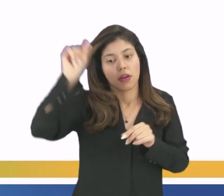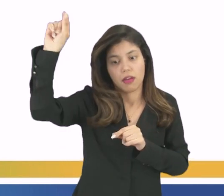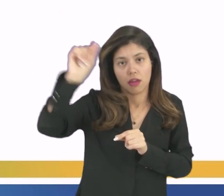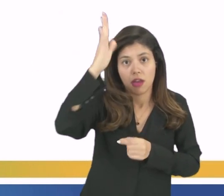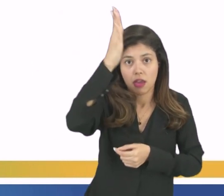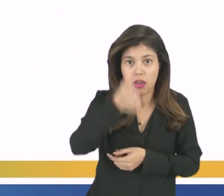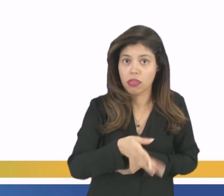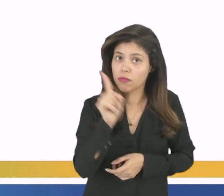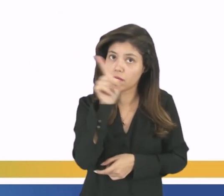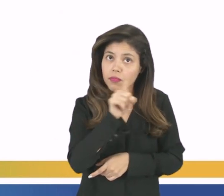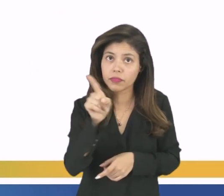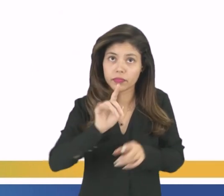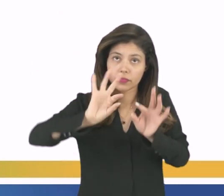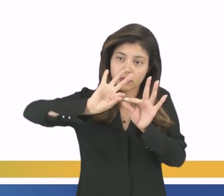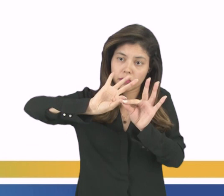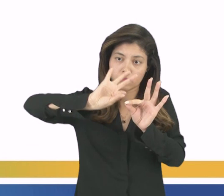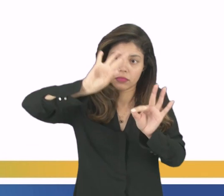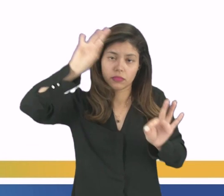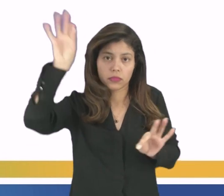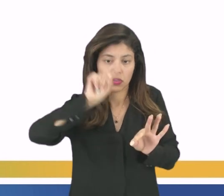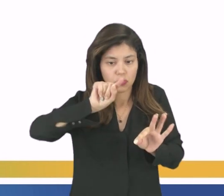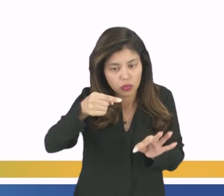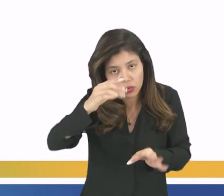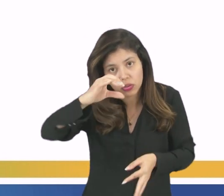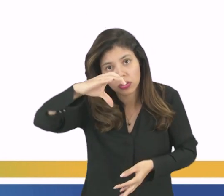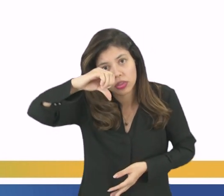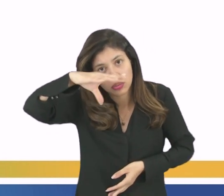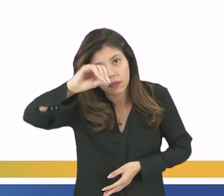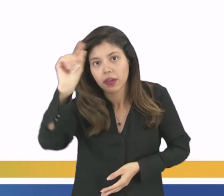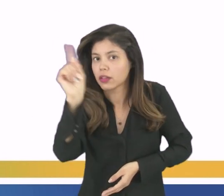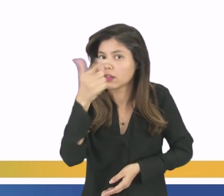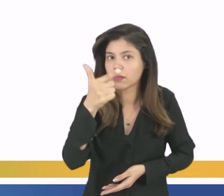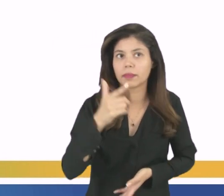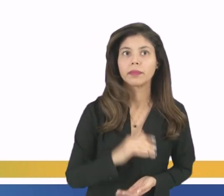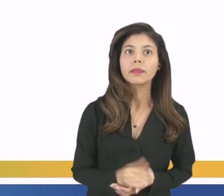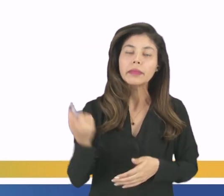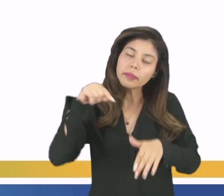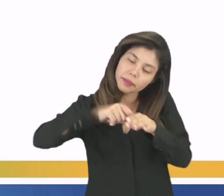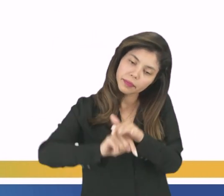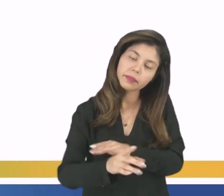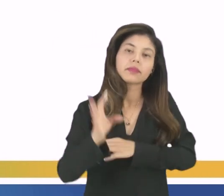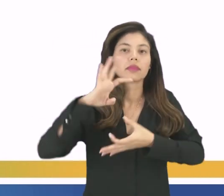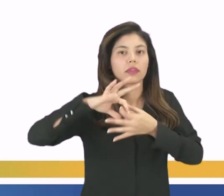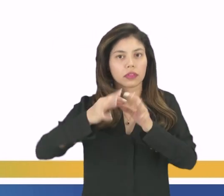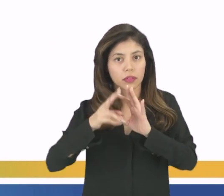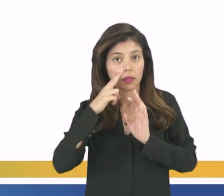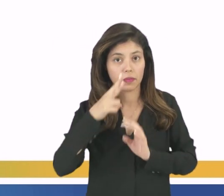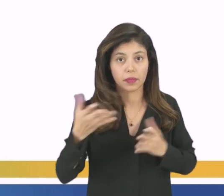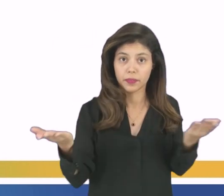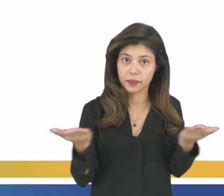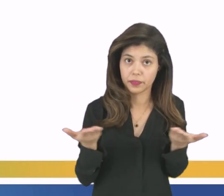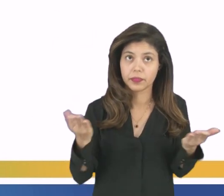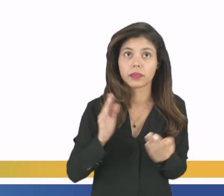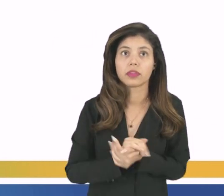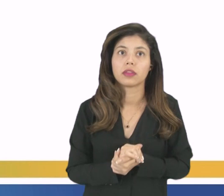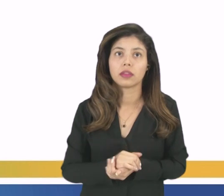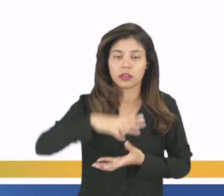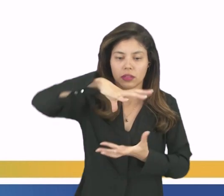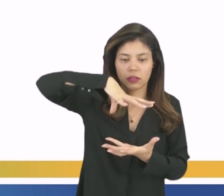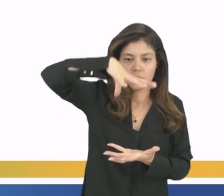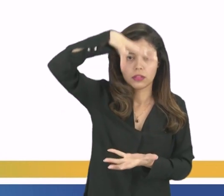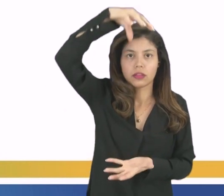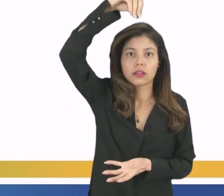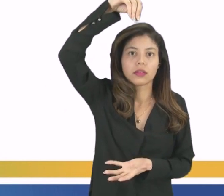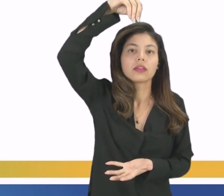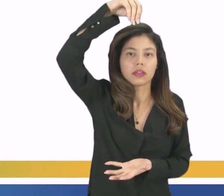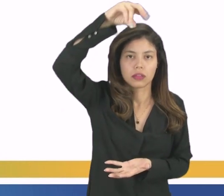reto. Esse ângulo aqui, ó, não vai dar 90 graus, ou seja, então, dentro do contexto que a gente vai verificar aqui, no cone